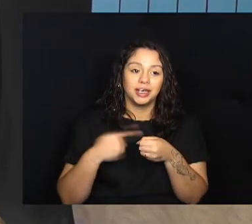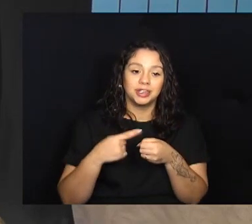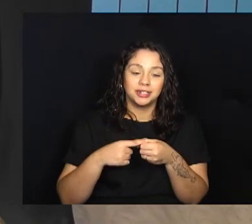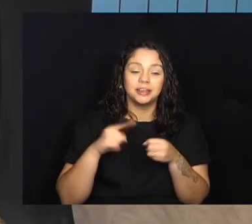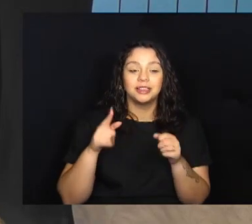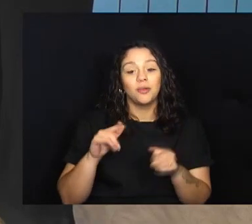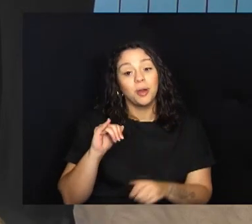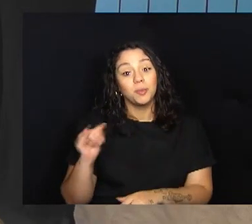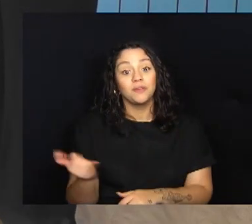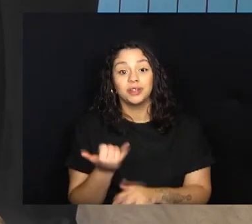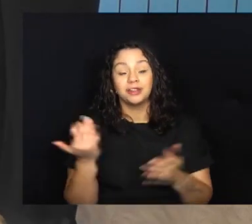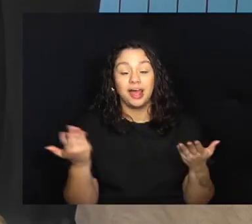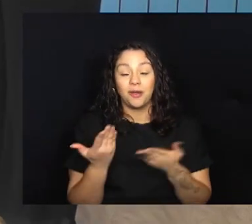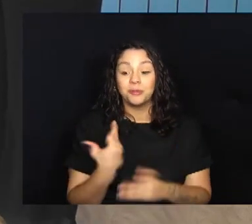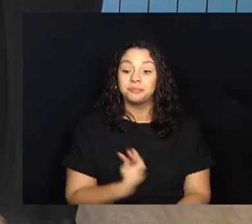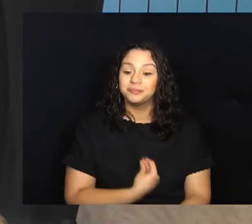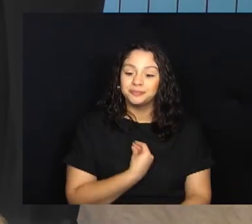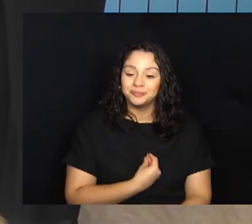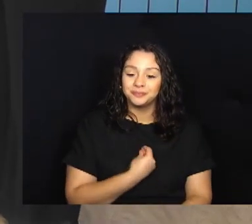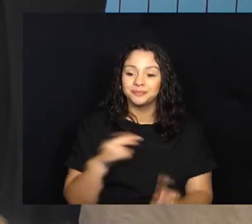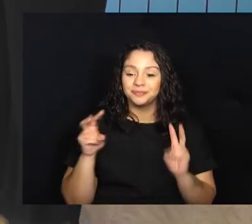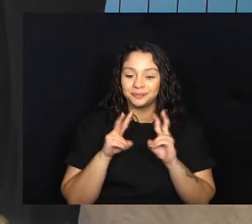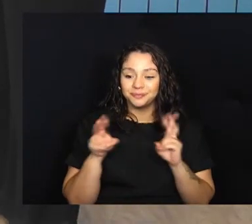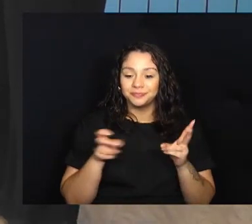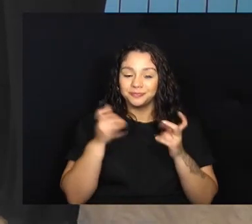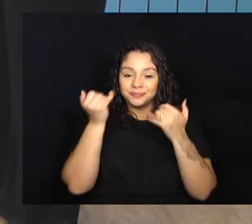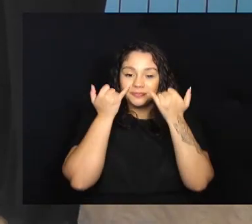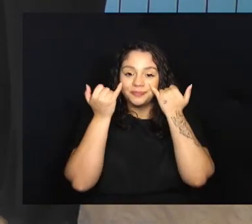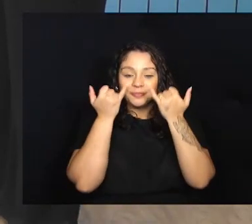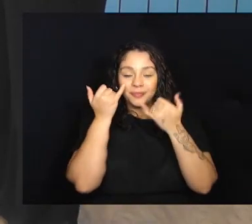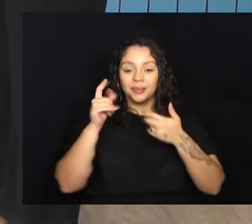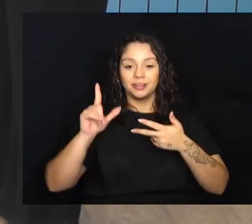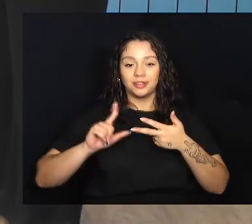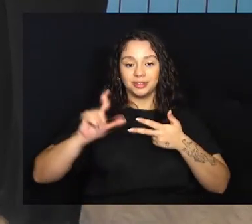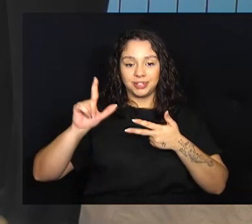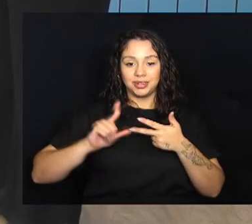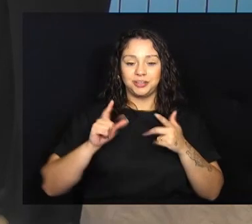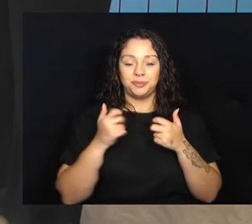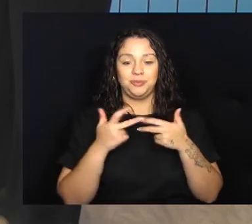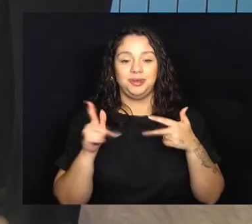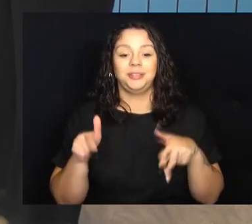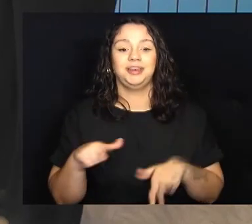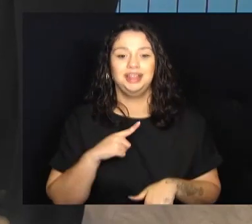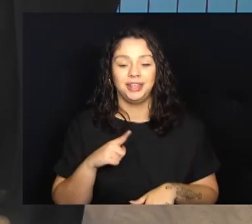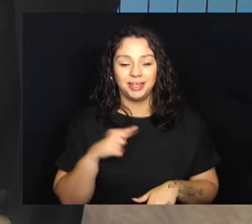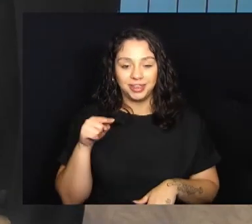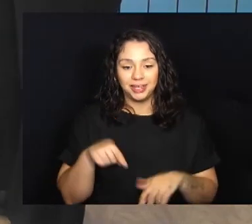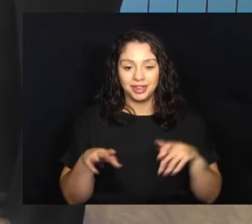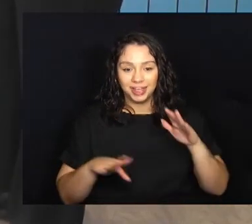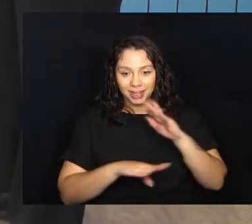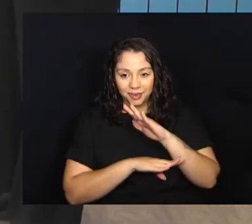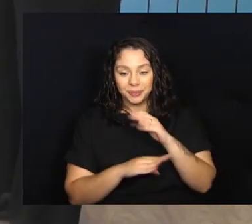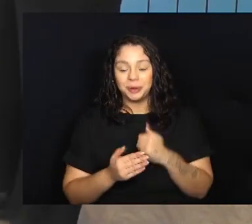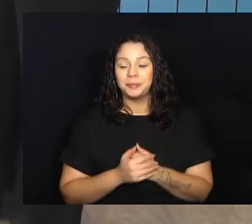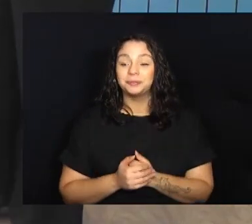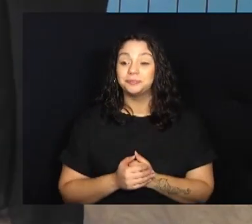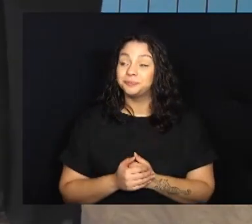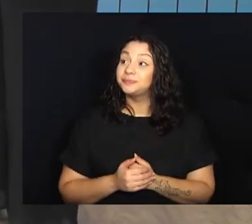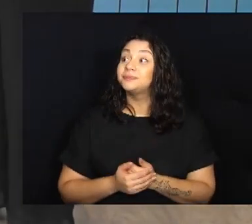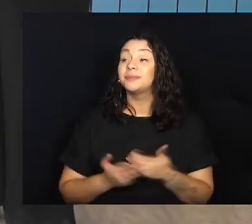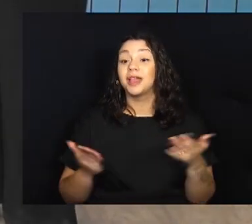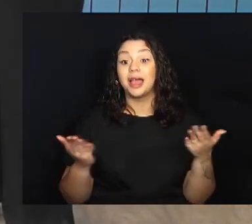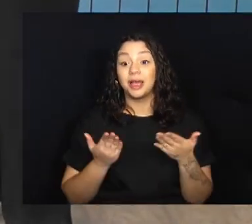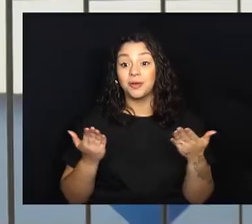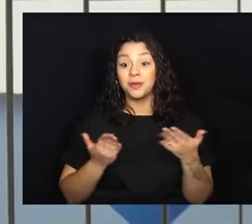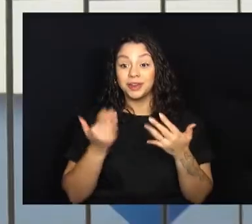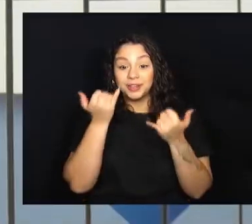nos nossos estúdios para nós falarmos das notícias do Legislativo, do que acontece aqui na Câmara. E a gente abre o